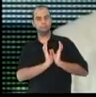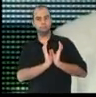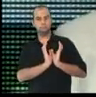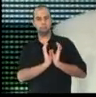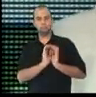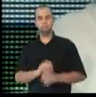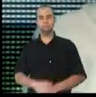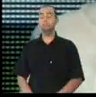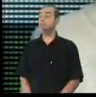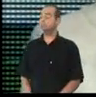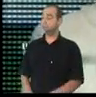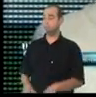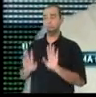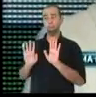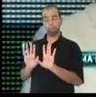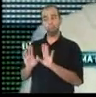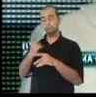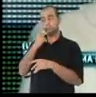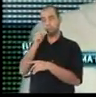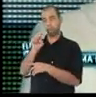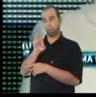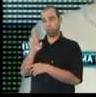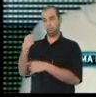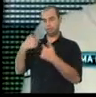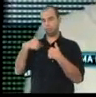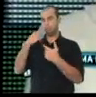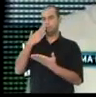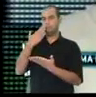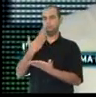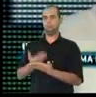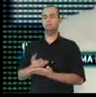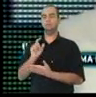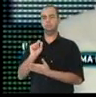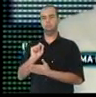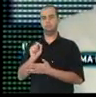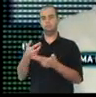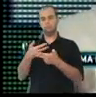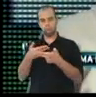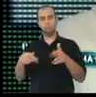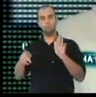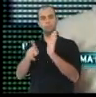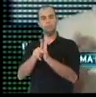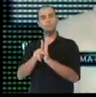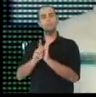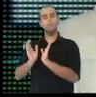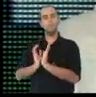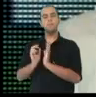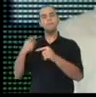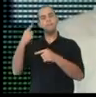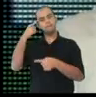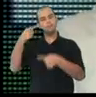candidato Serra, eu considero essa questão de uma política de